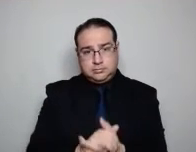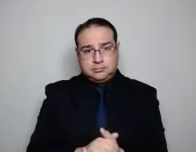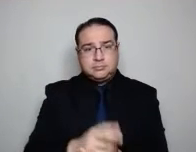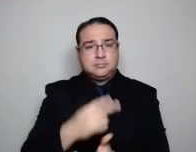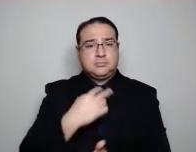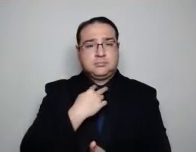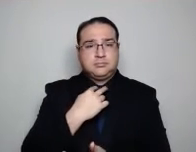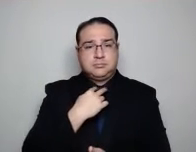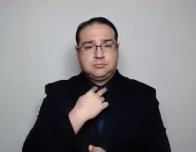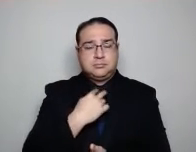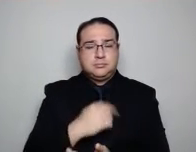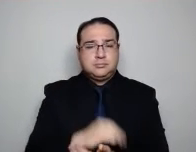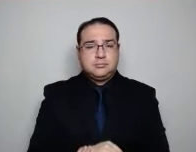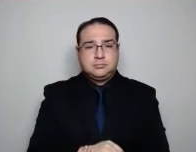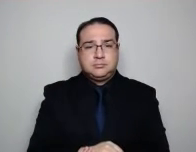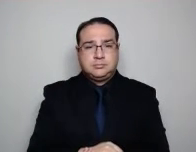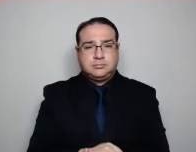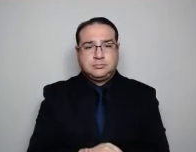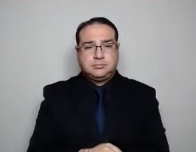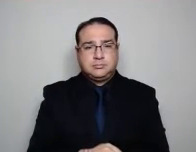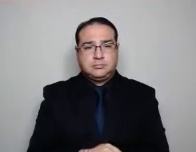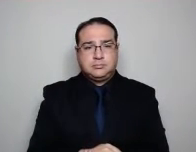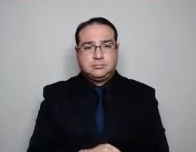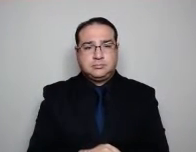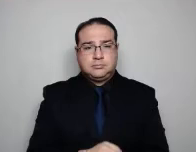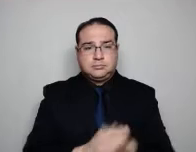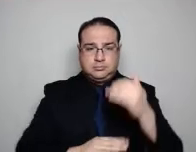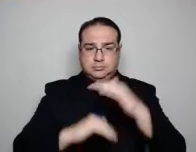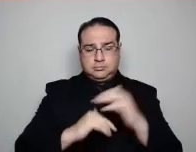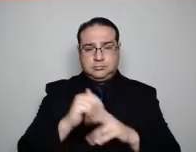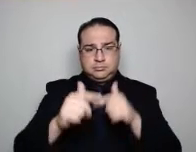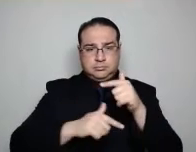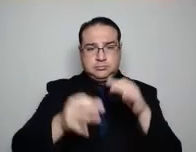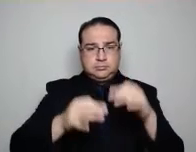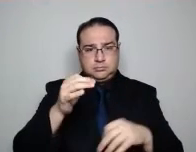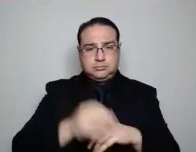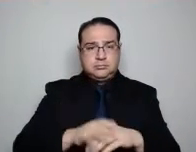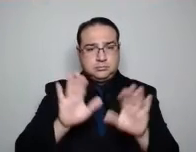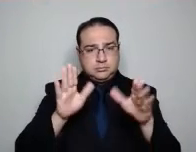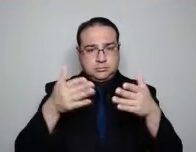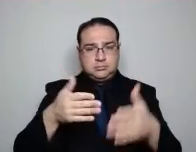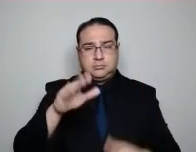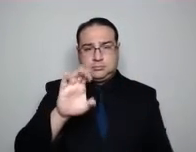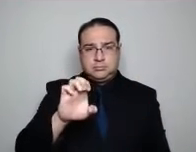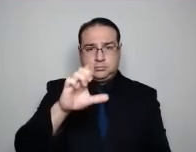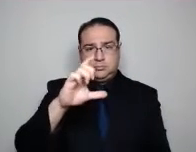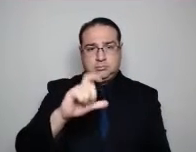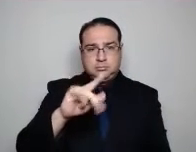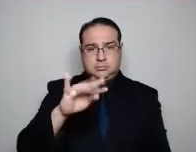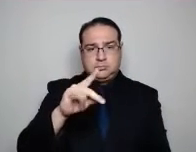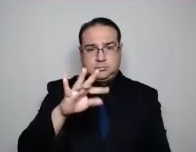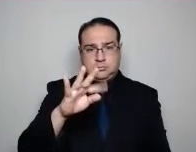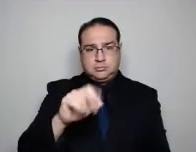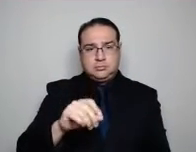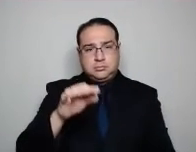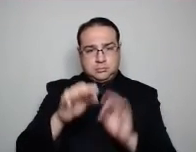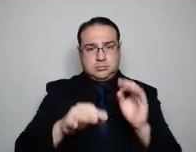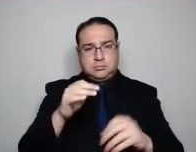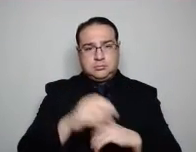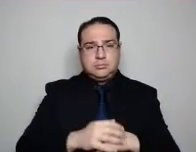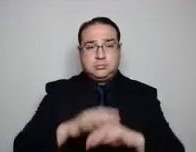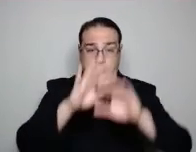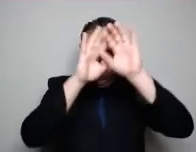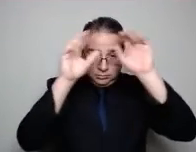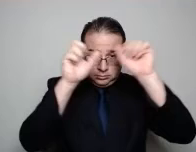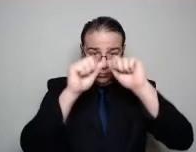Então, a competência para o exercício das funções judiciais compete exclusivamente aos juízes e aos tribunais. Já no